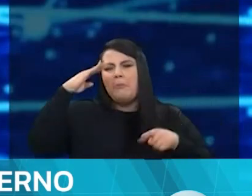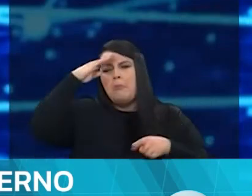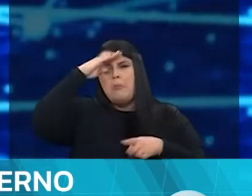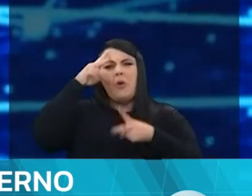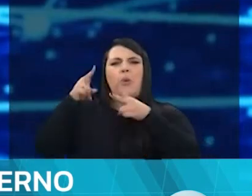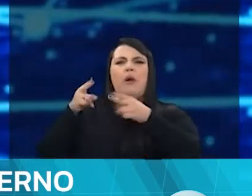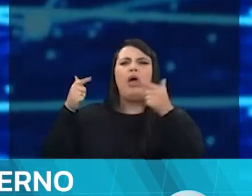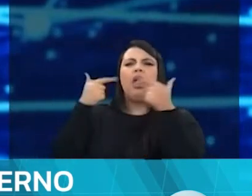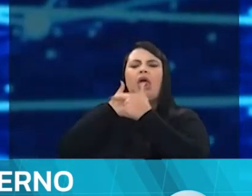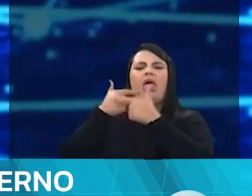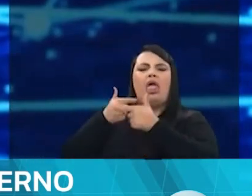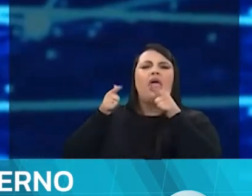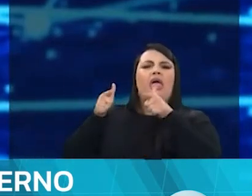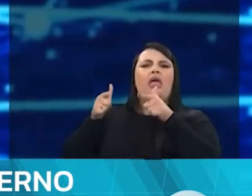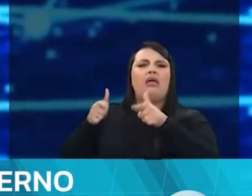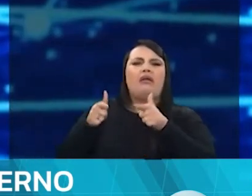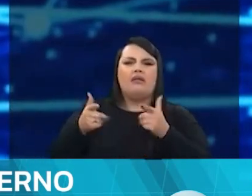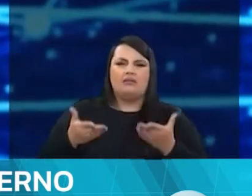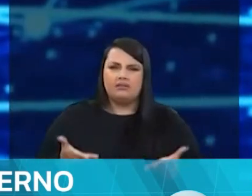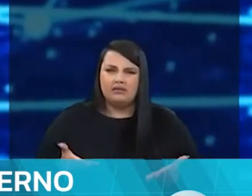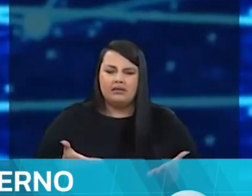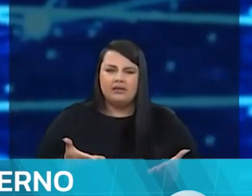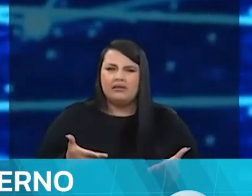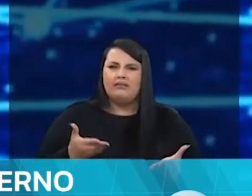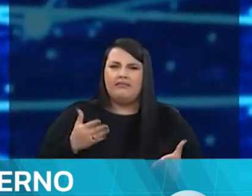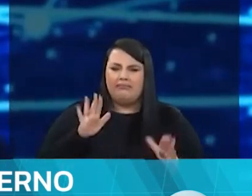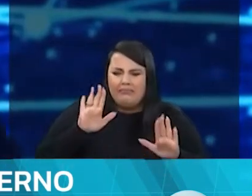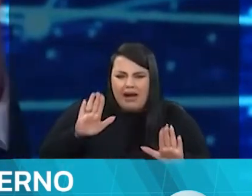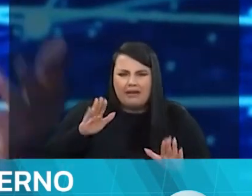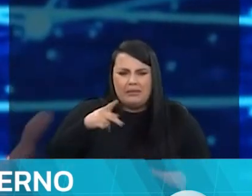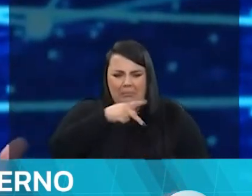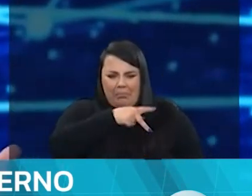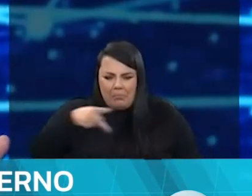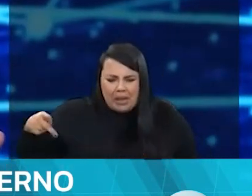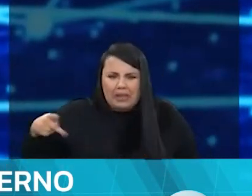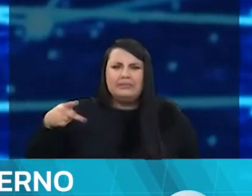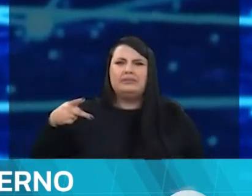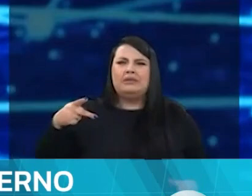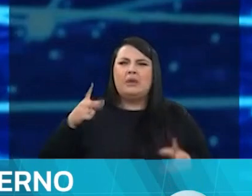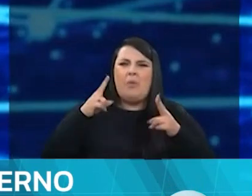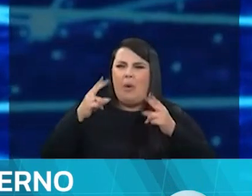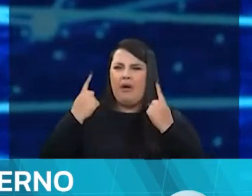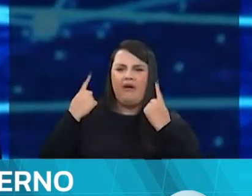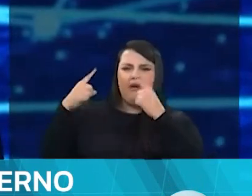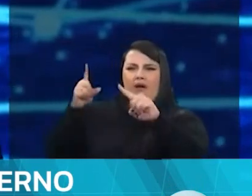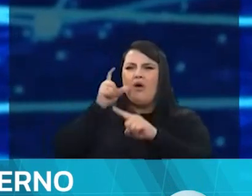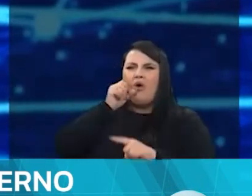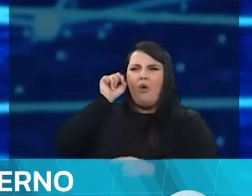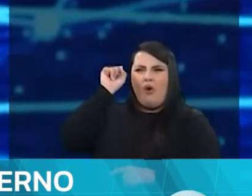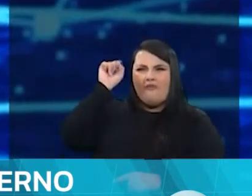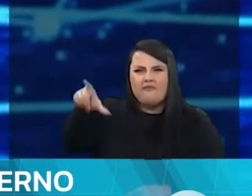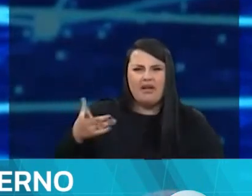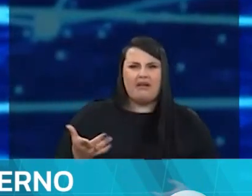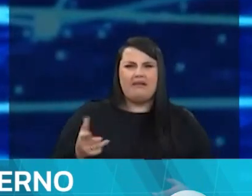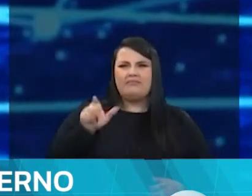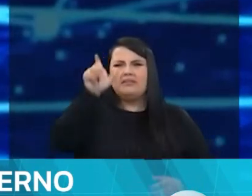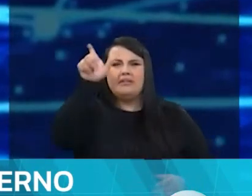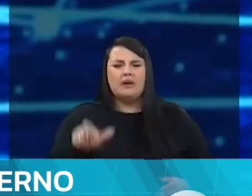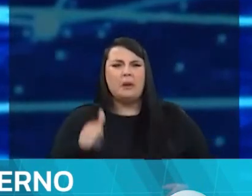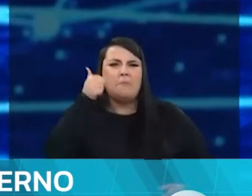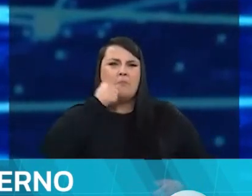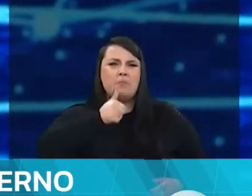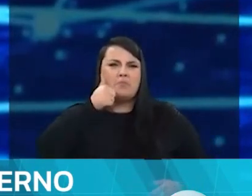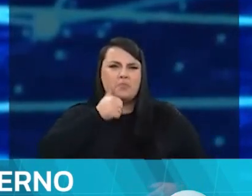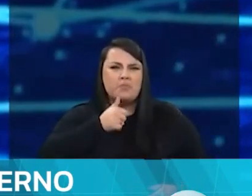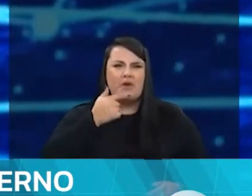São coisas inimagináveis para um presidente da República. Ofendeu os chefes de Estado, ofendeu a mulher de chefes de Estado,